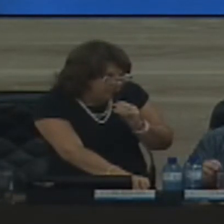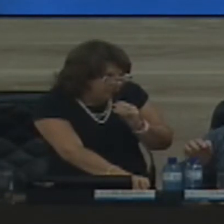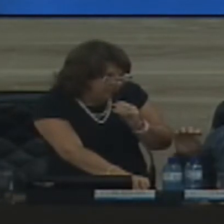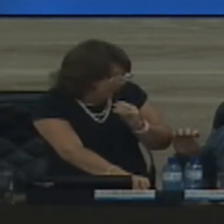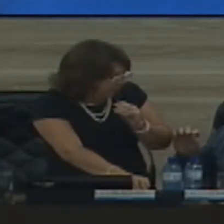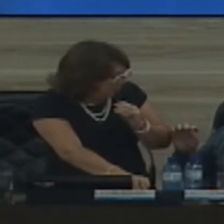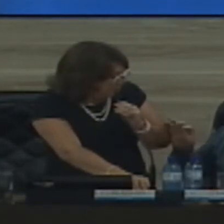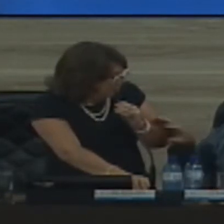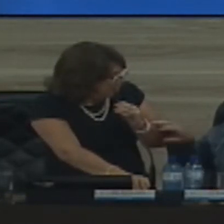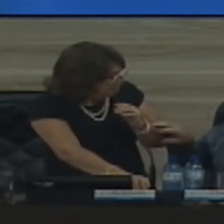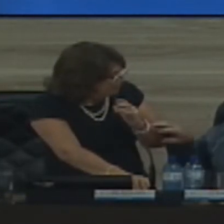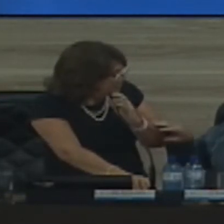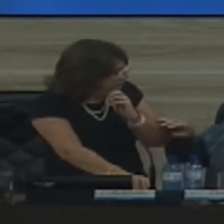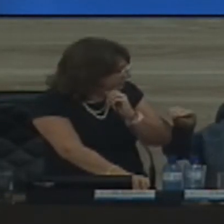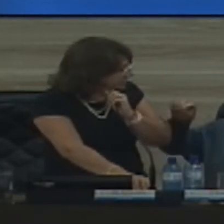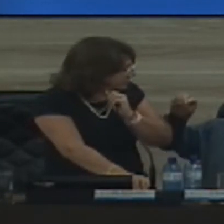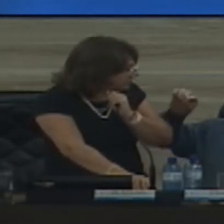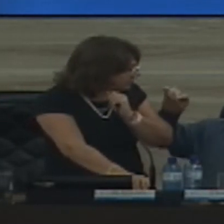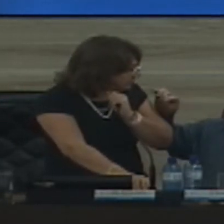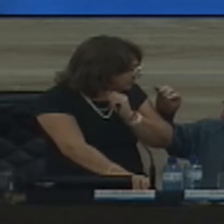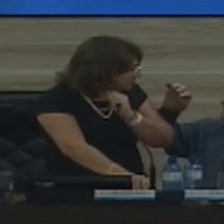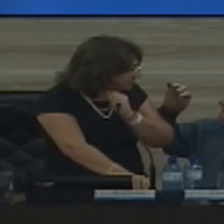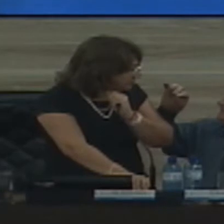da moção.